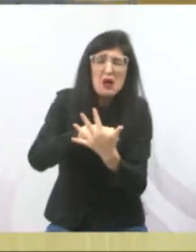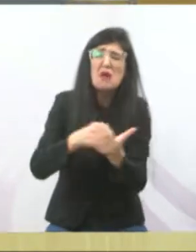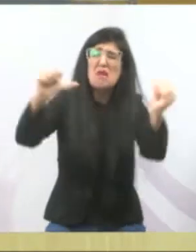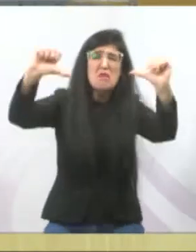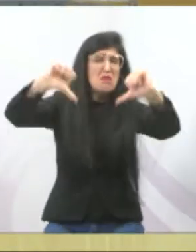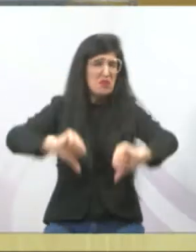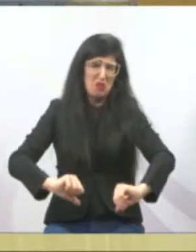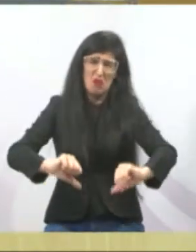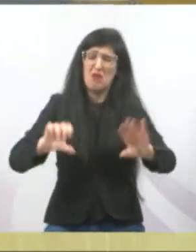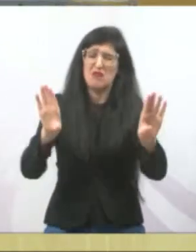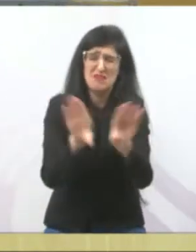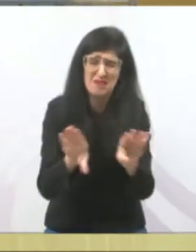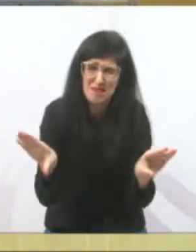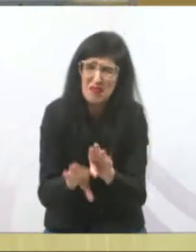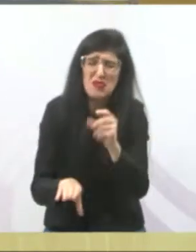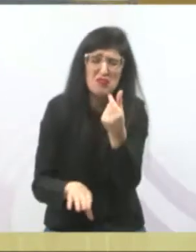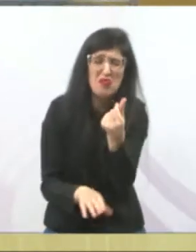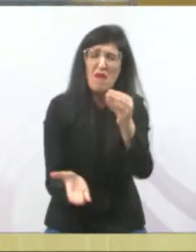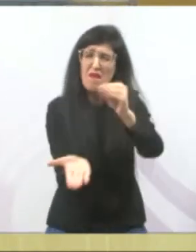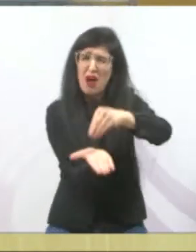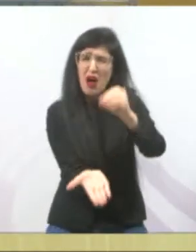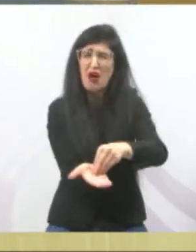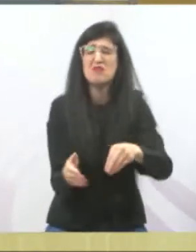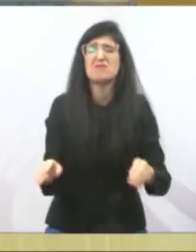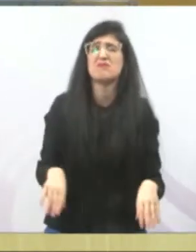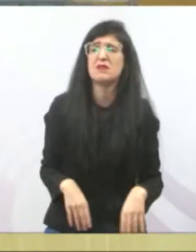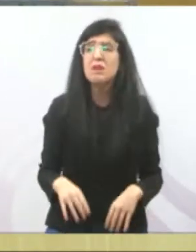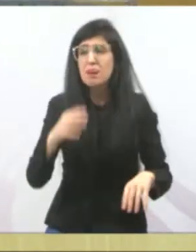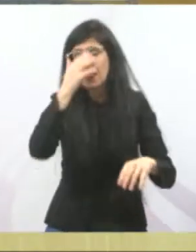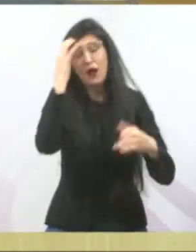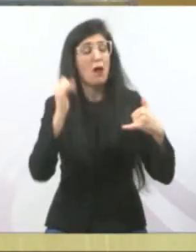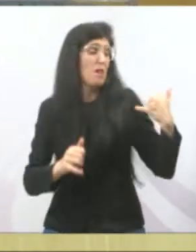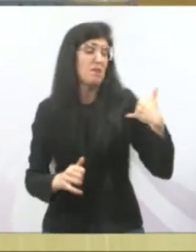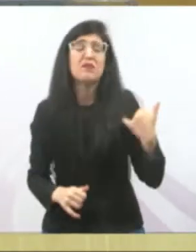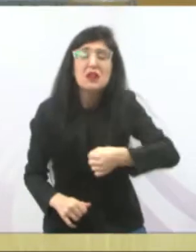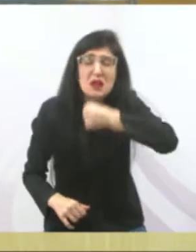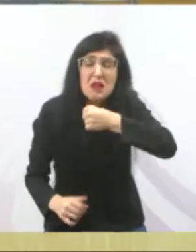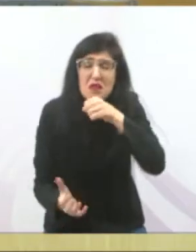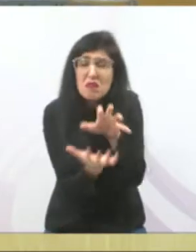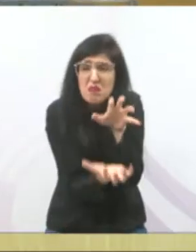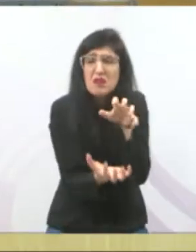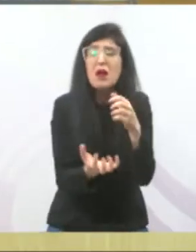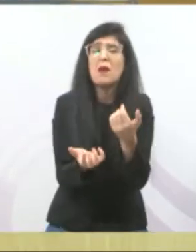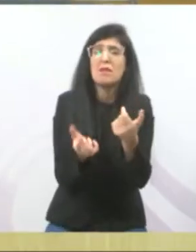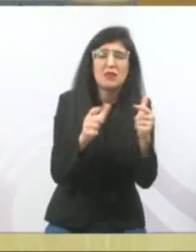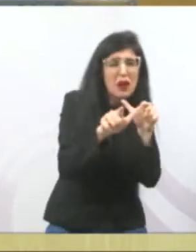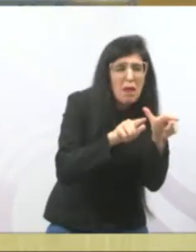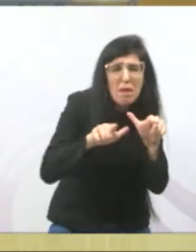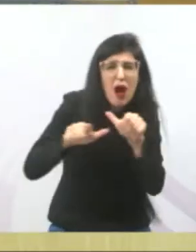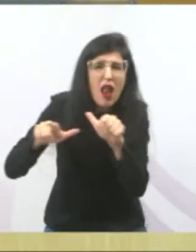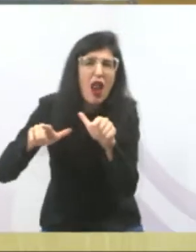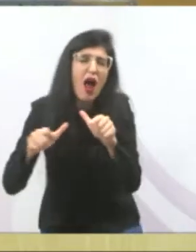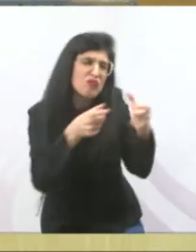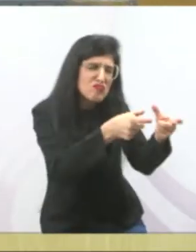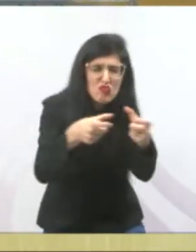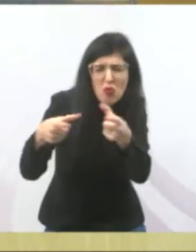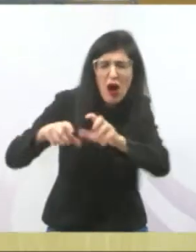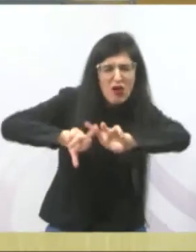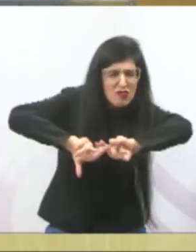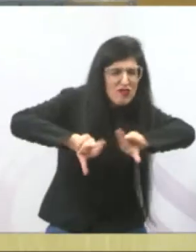a ambição dos ímpios. A mão negligente empobrece, mas a mão dos diligentes